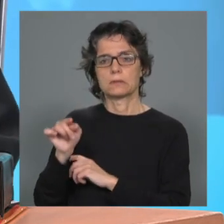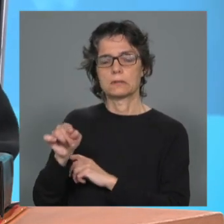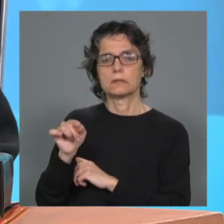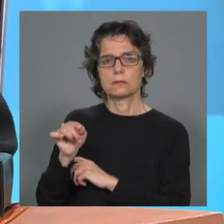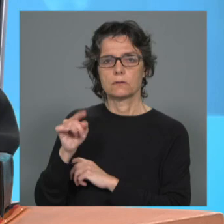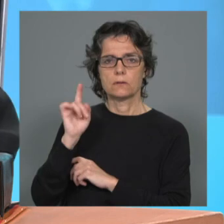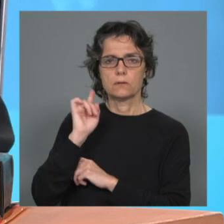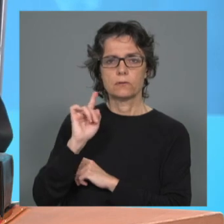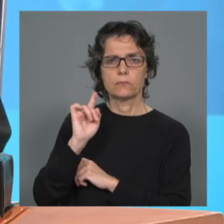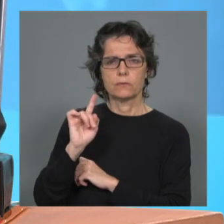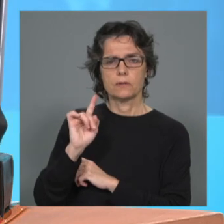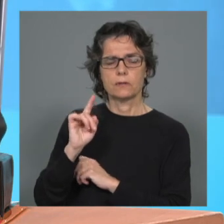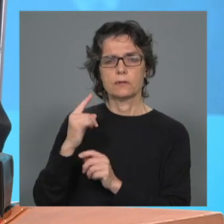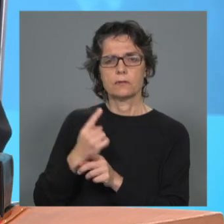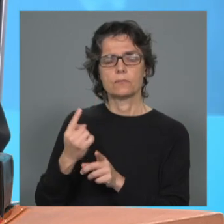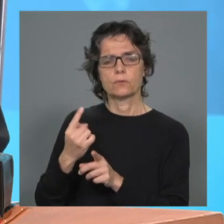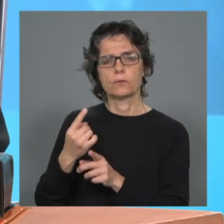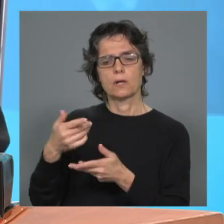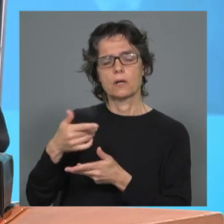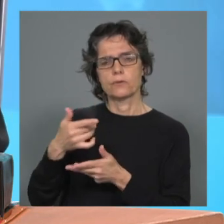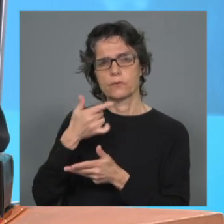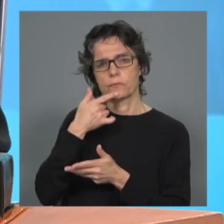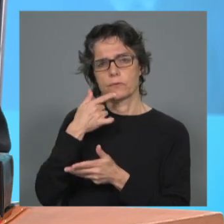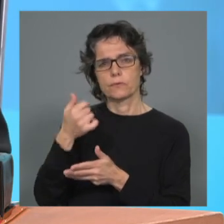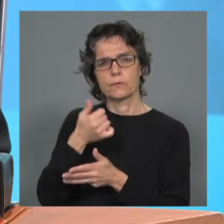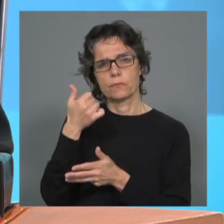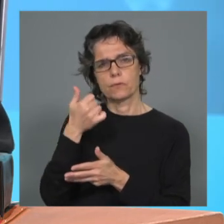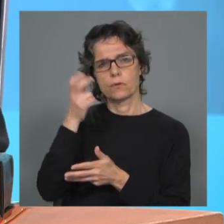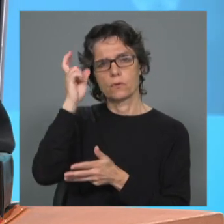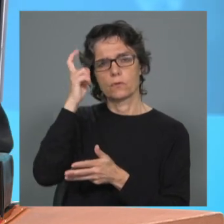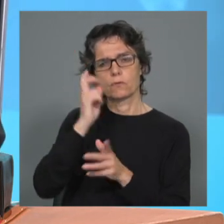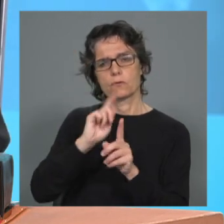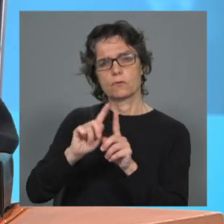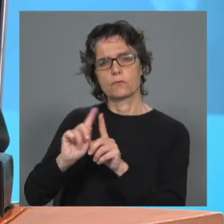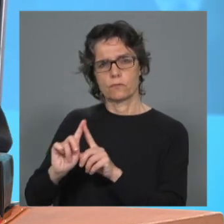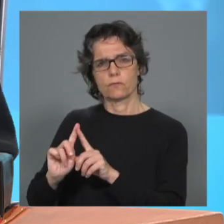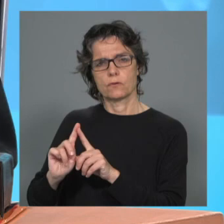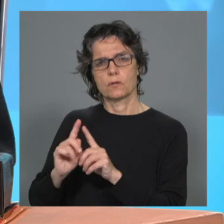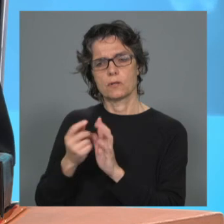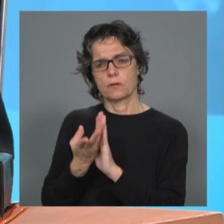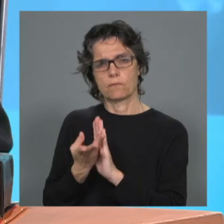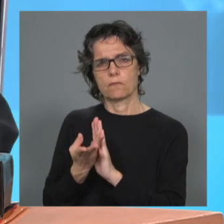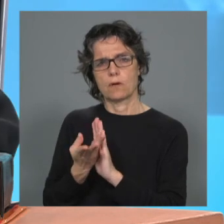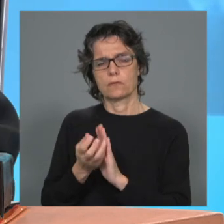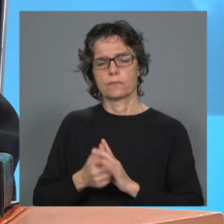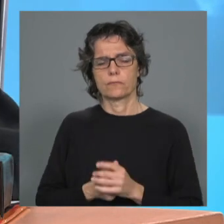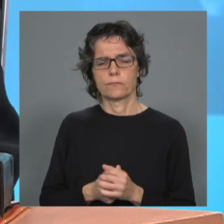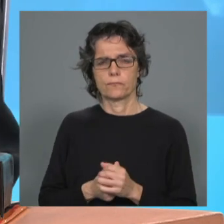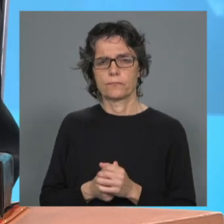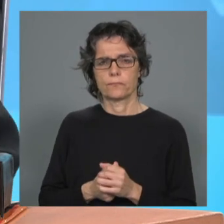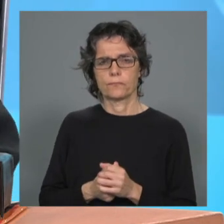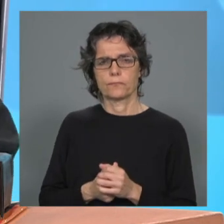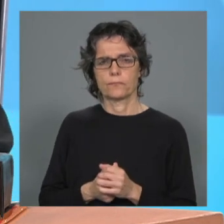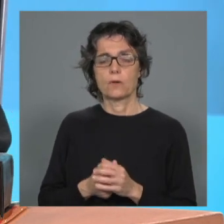ele é fundamental para perceber muitos conceitos que estão na base dessas interpretações. Pegarmos